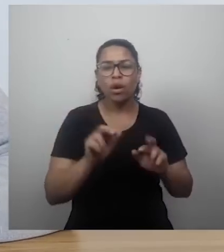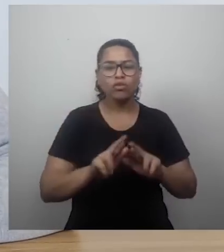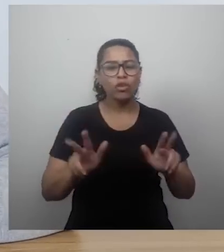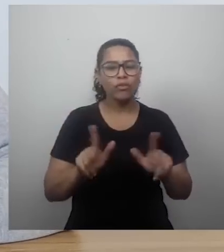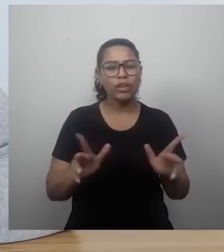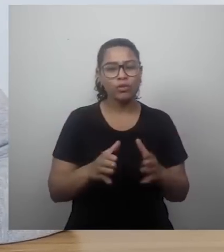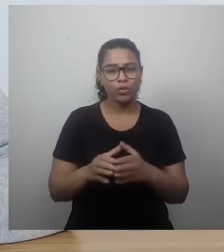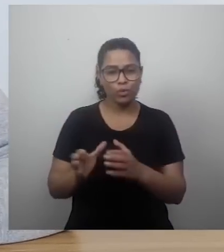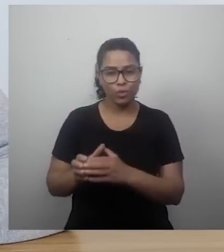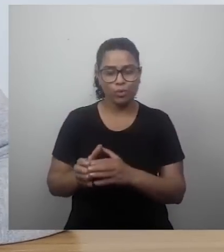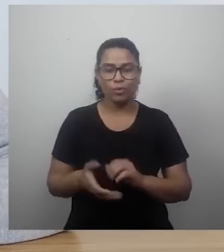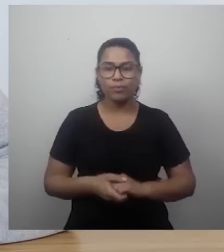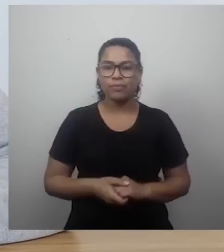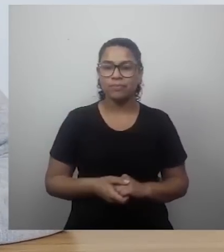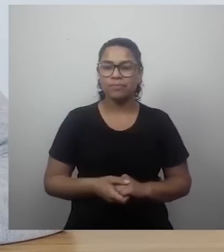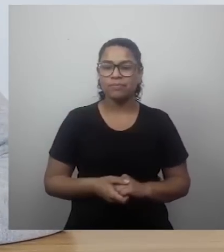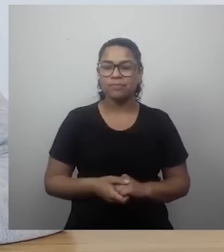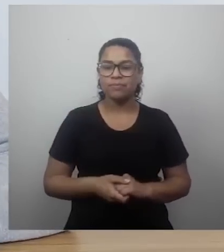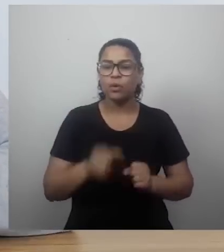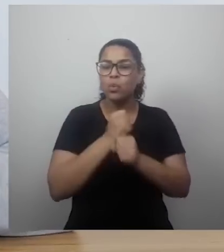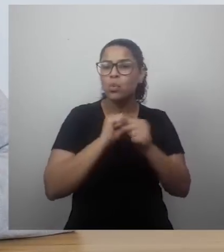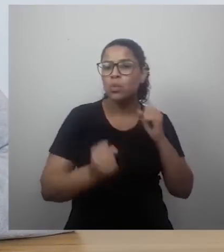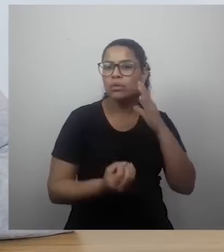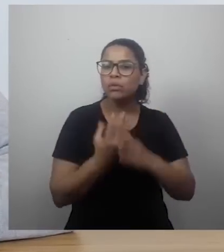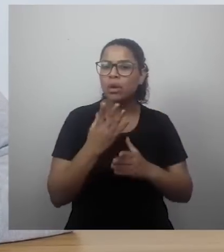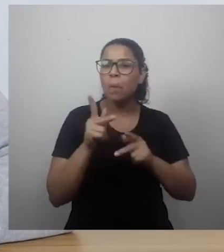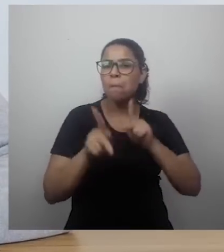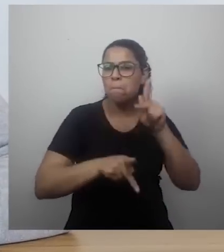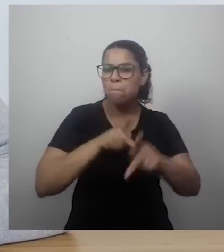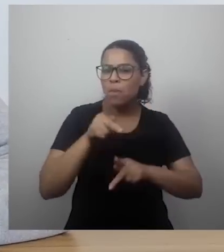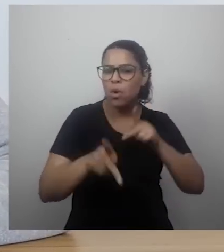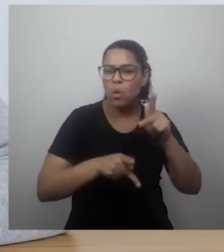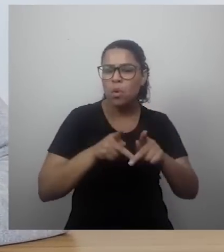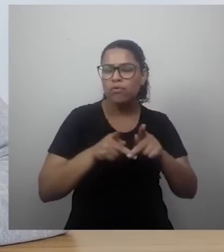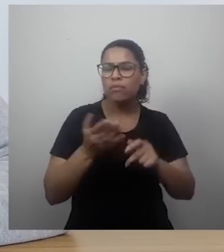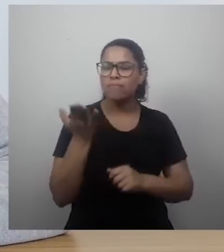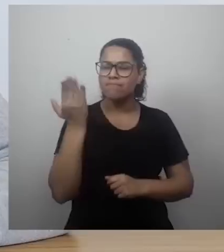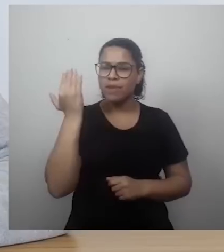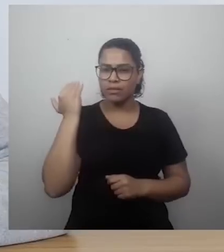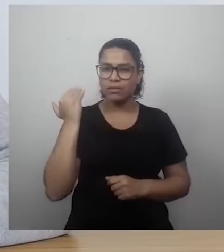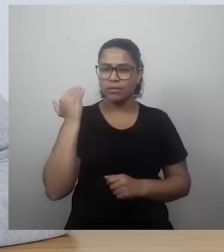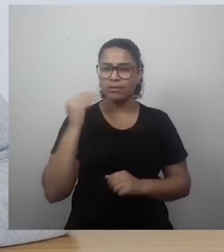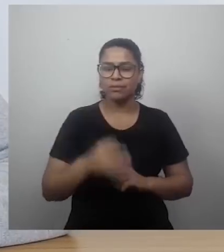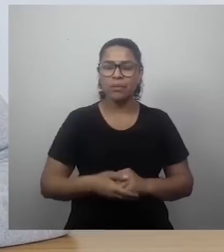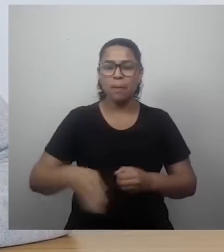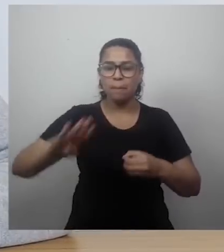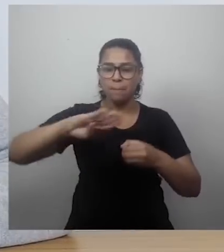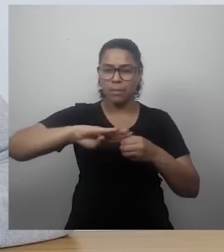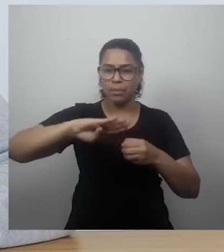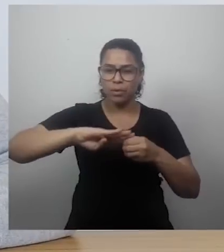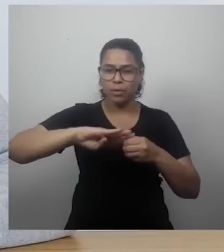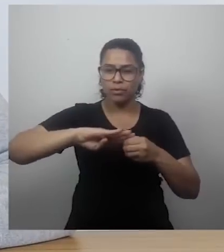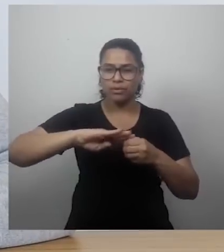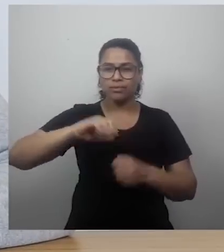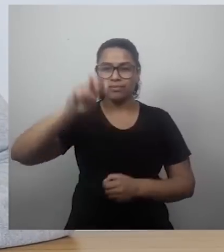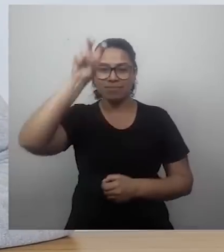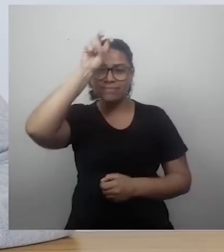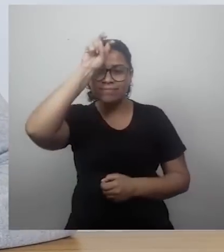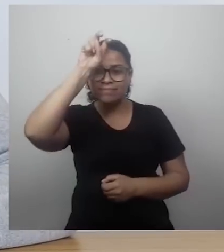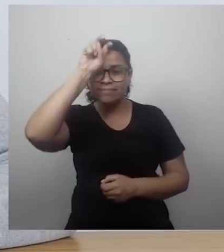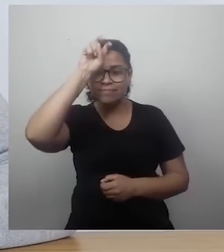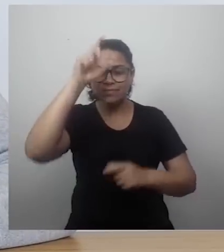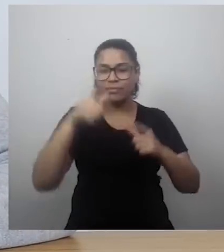Há registro de lutas em praticamente todas as eras da humanidade, passando pelos povos da Babilônia,